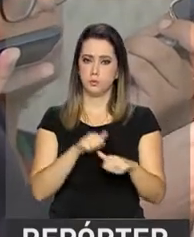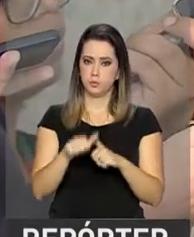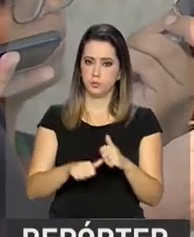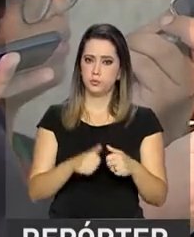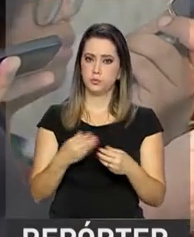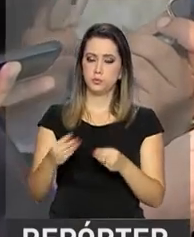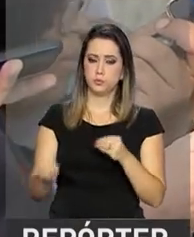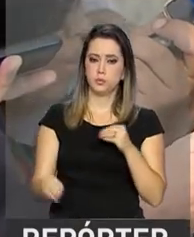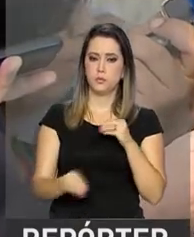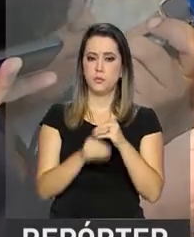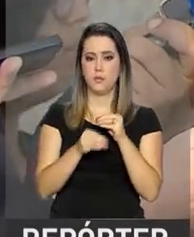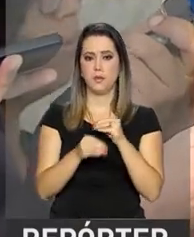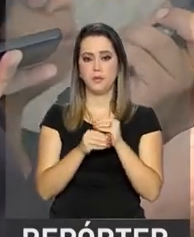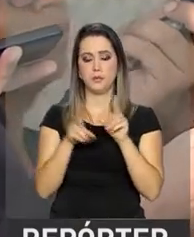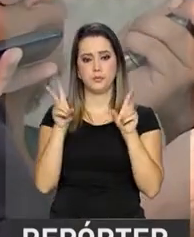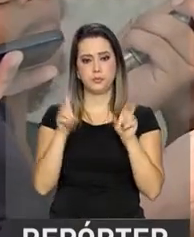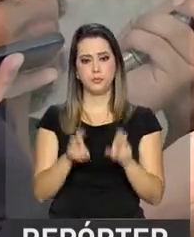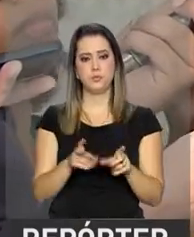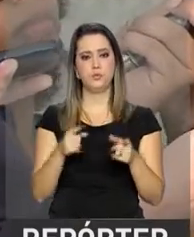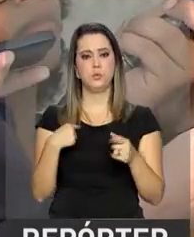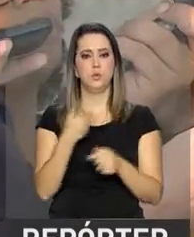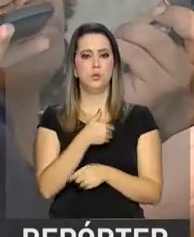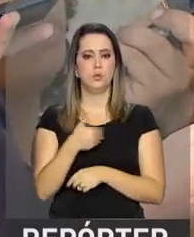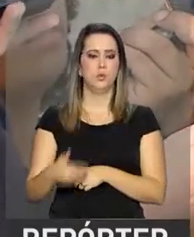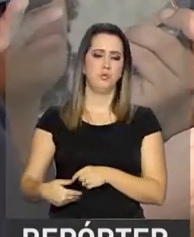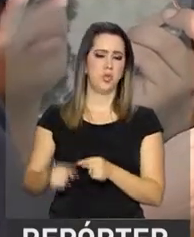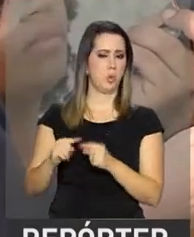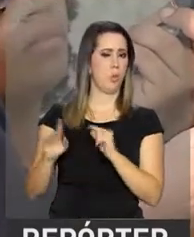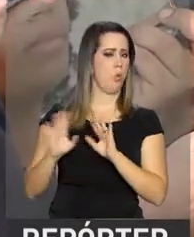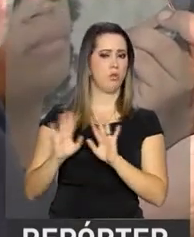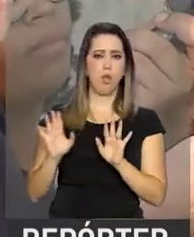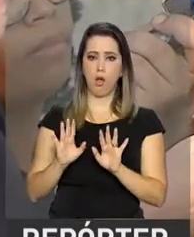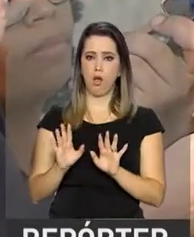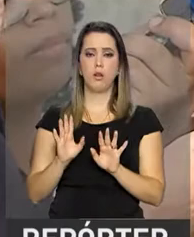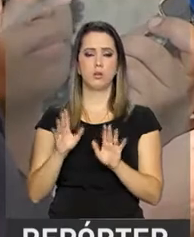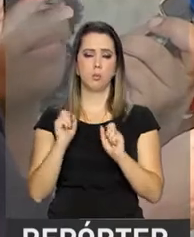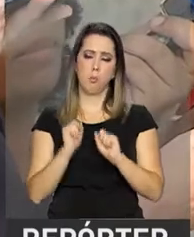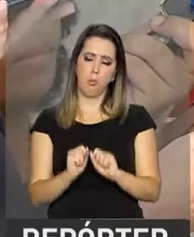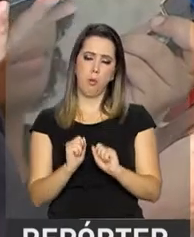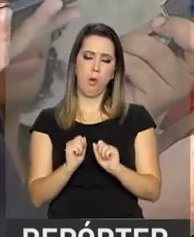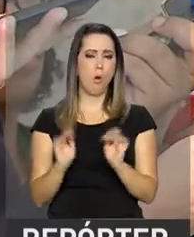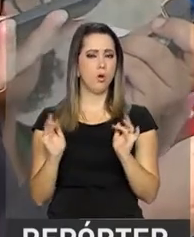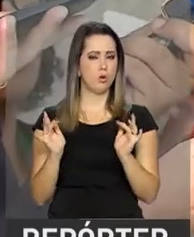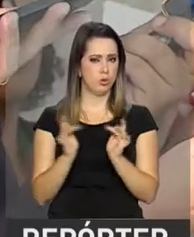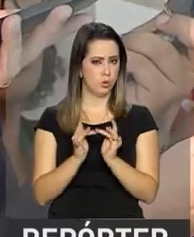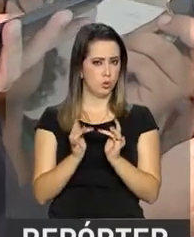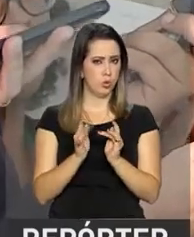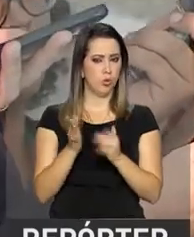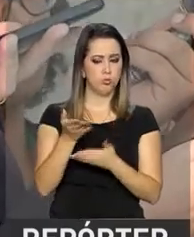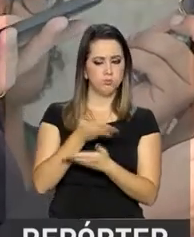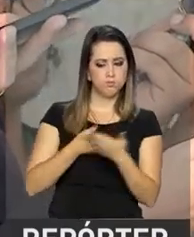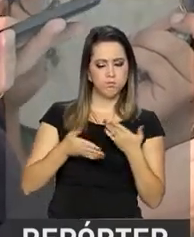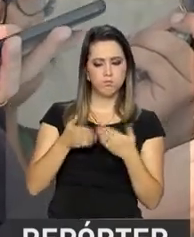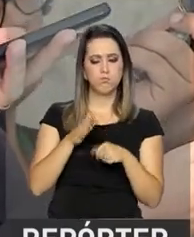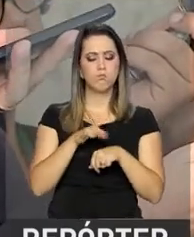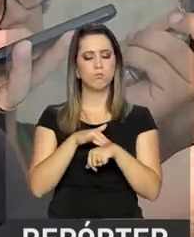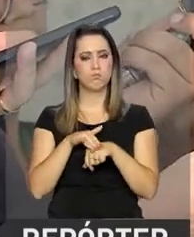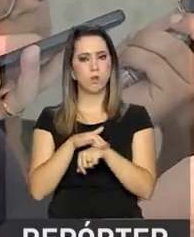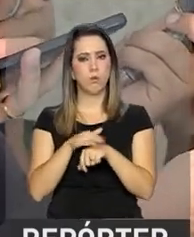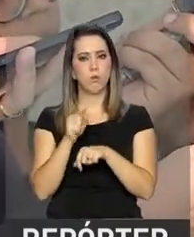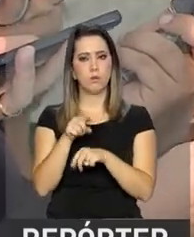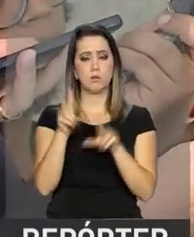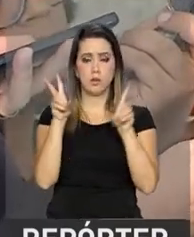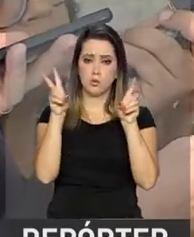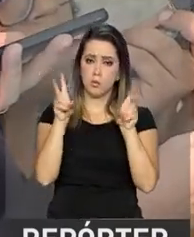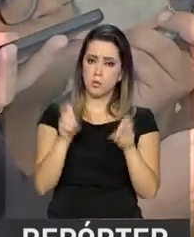ser incorporadas ao texto. O governo não se opõe a eventuais negociações em torno desses